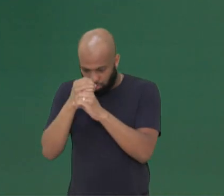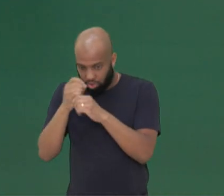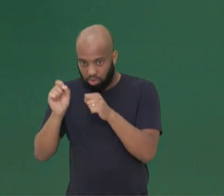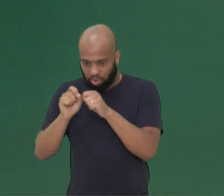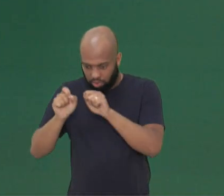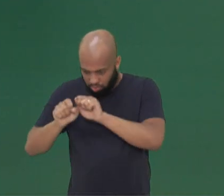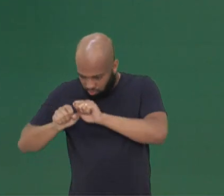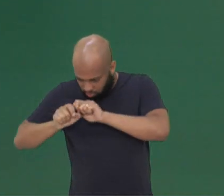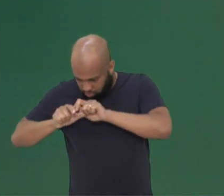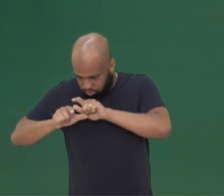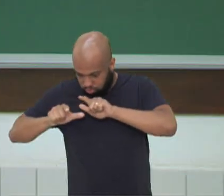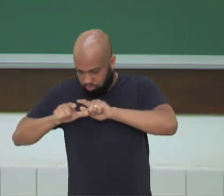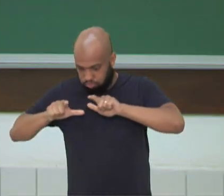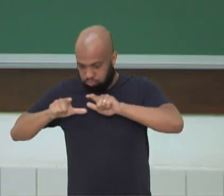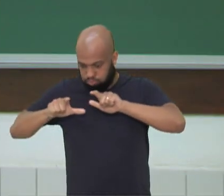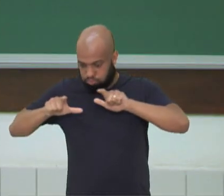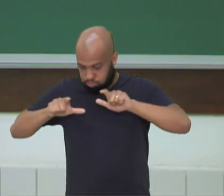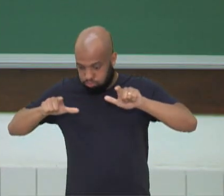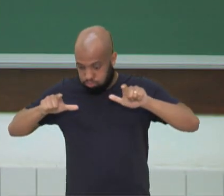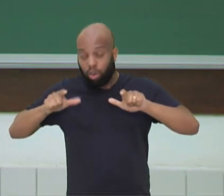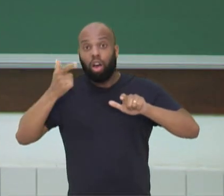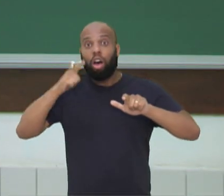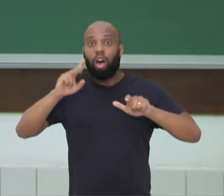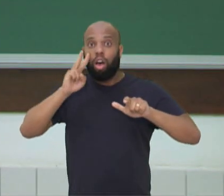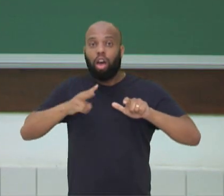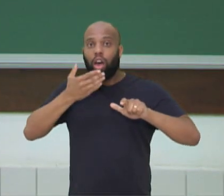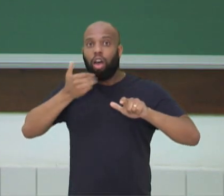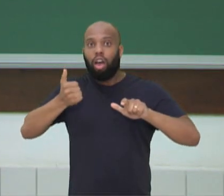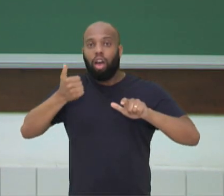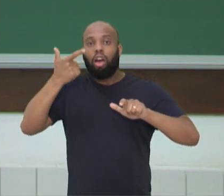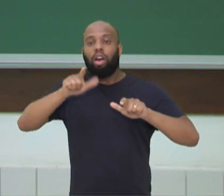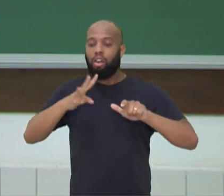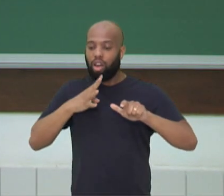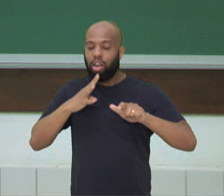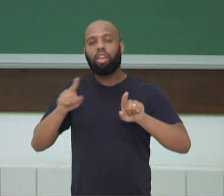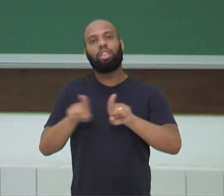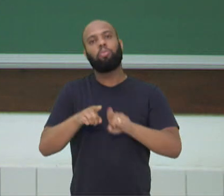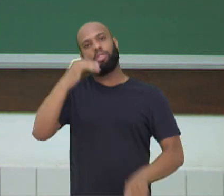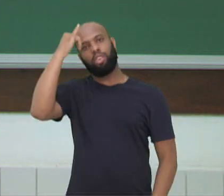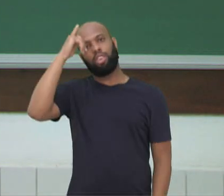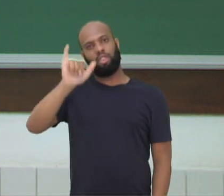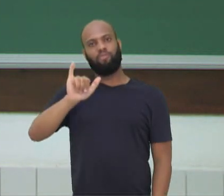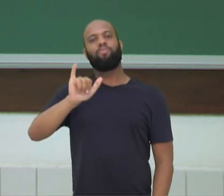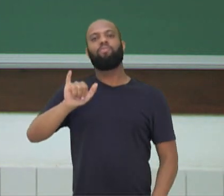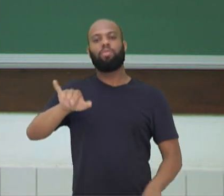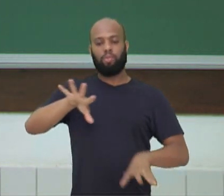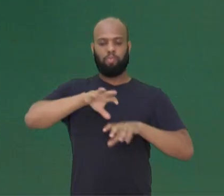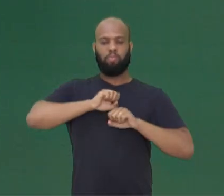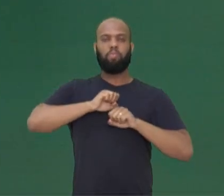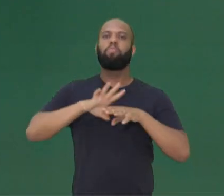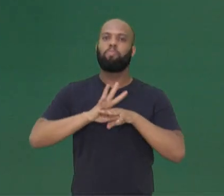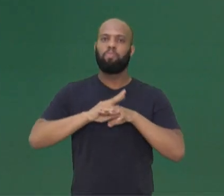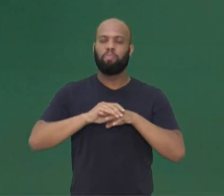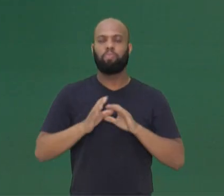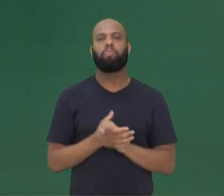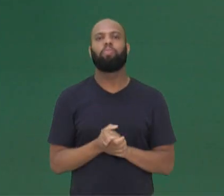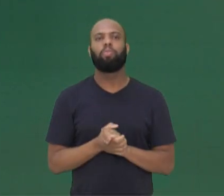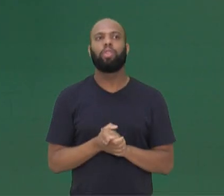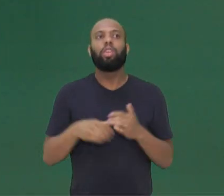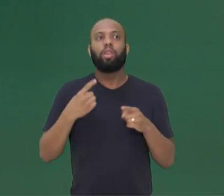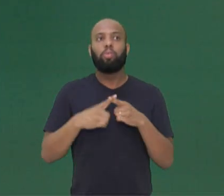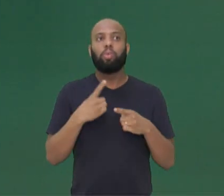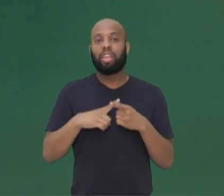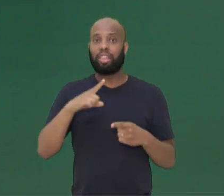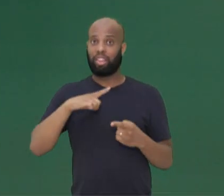esses seres, eu posso conhecê-los e prevenir e evitar doenças, que só podem ser